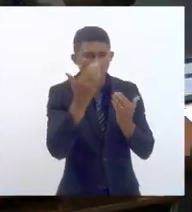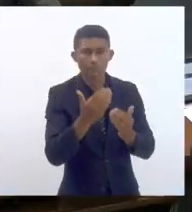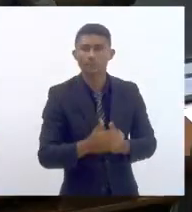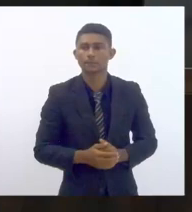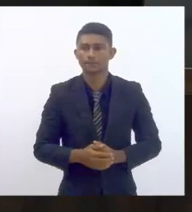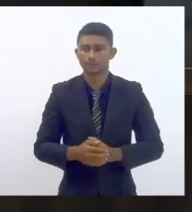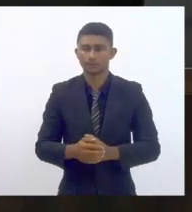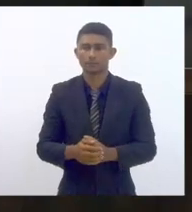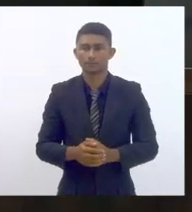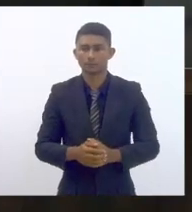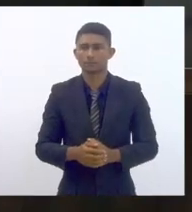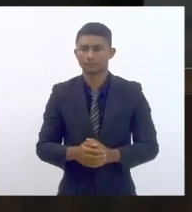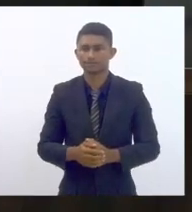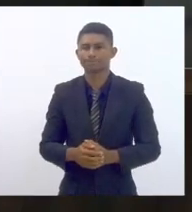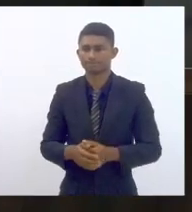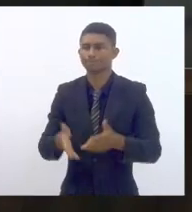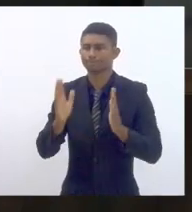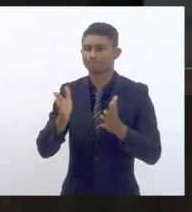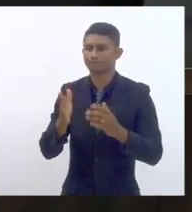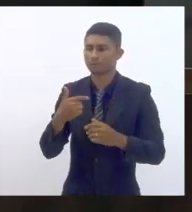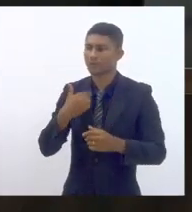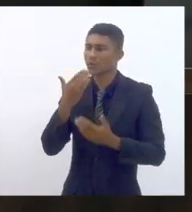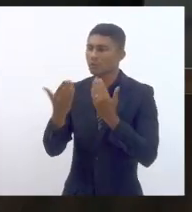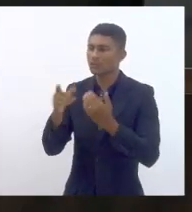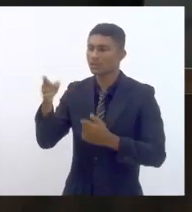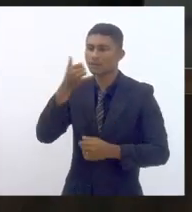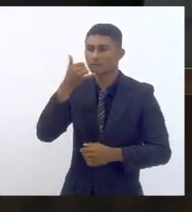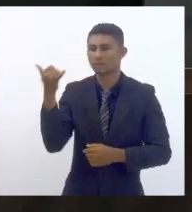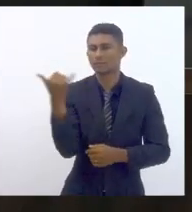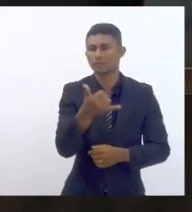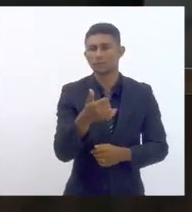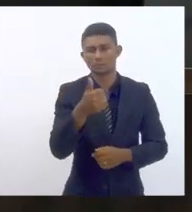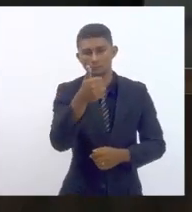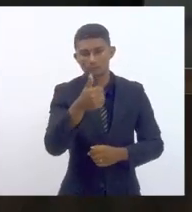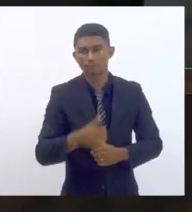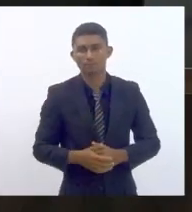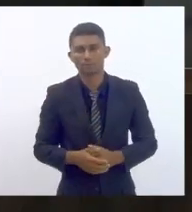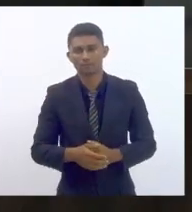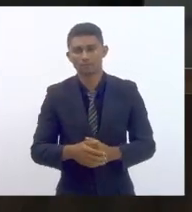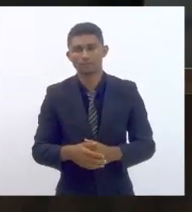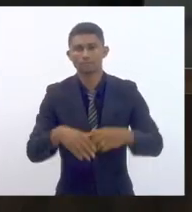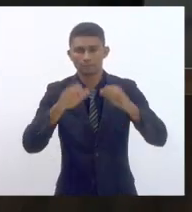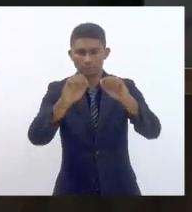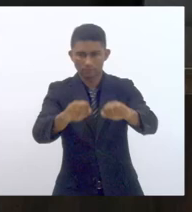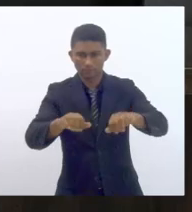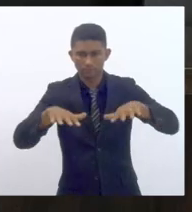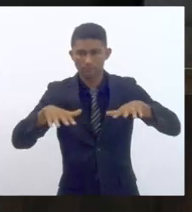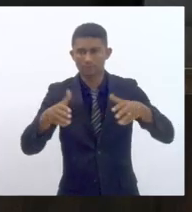com o deputado Rodrigo, ele está ligando. Com autorização do plenário,